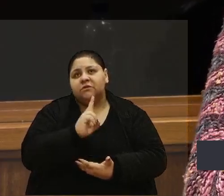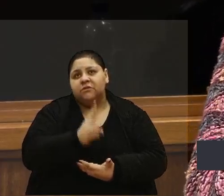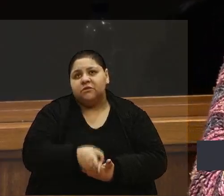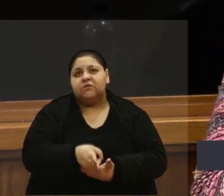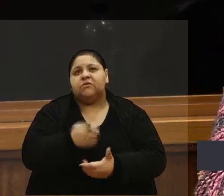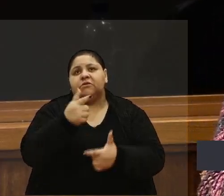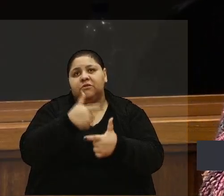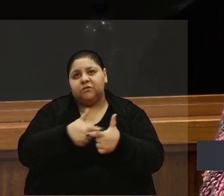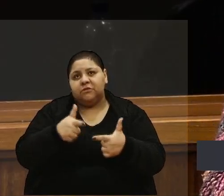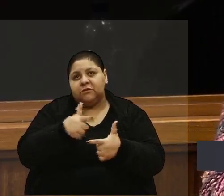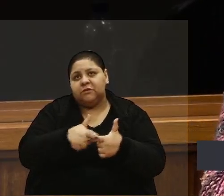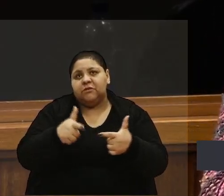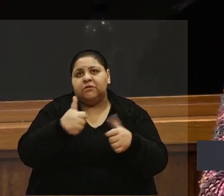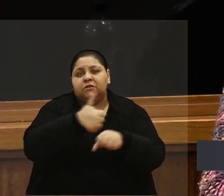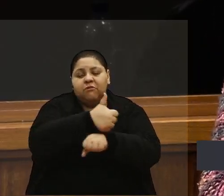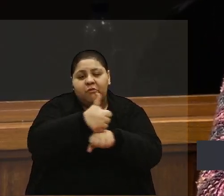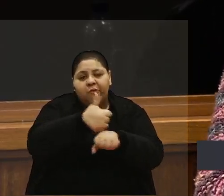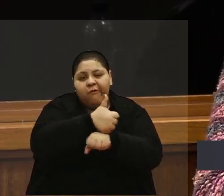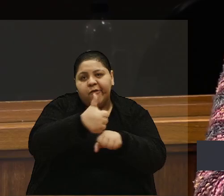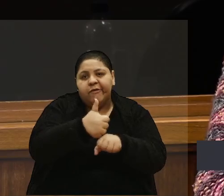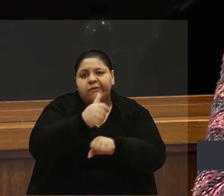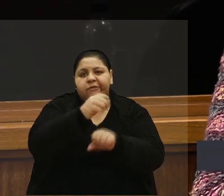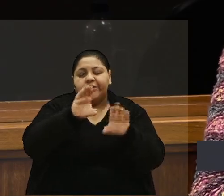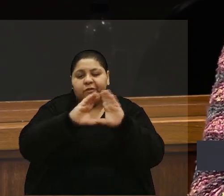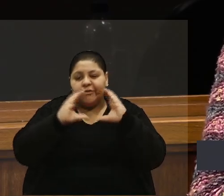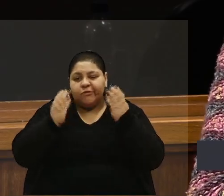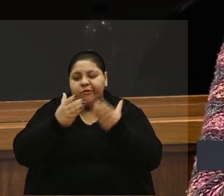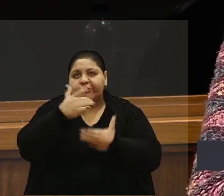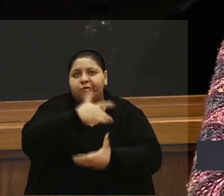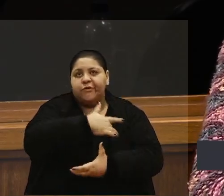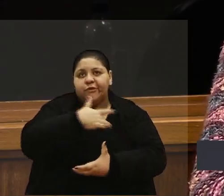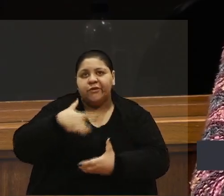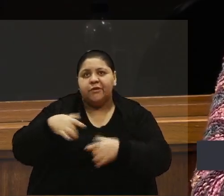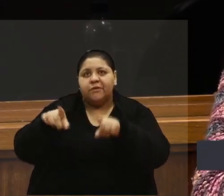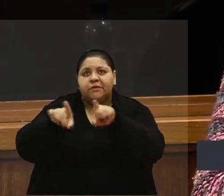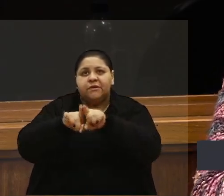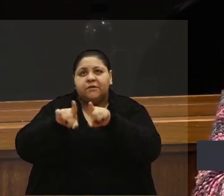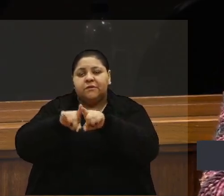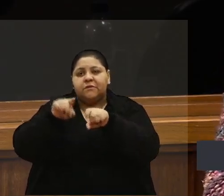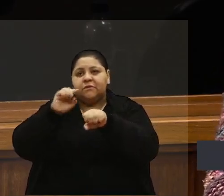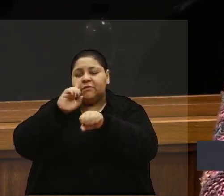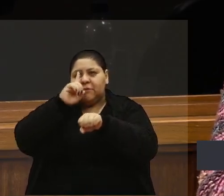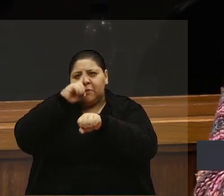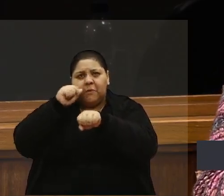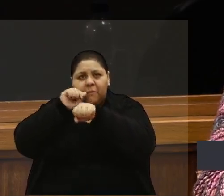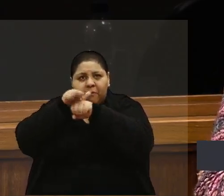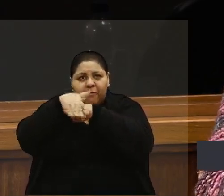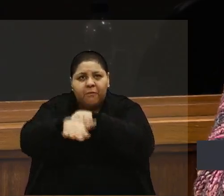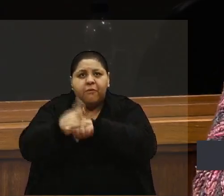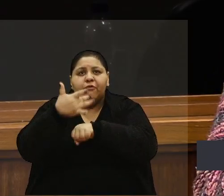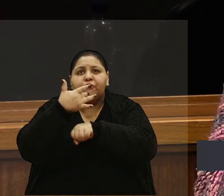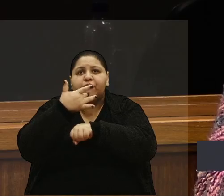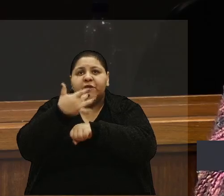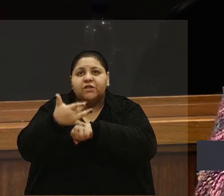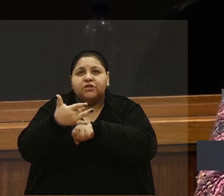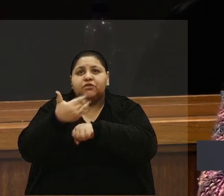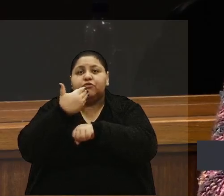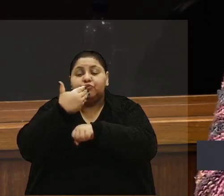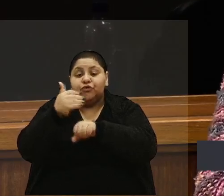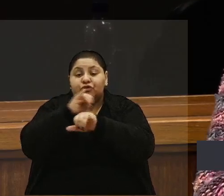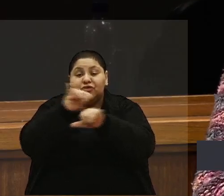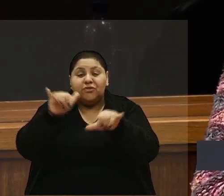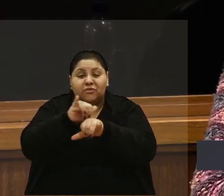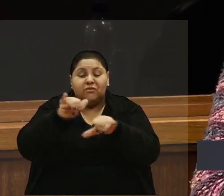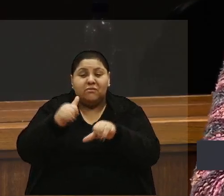situação das agentes comunitárias de saúde e de endemias, que nós fizemos um pedido de informação aqui há